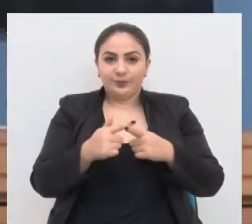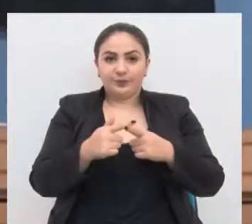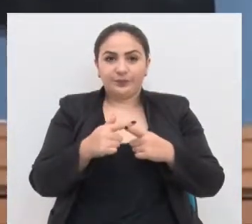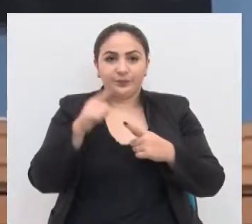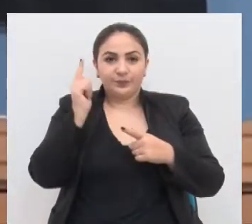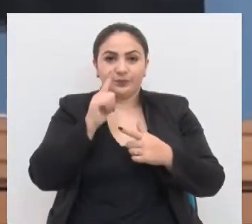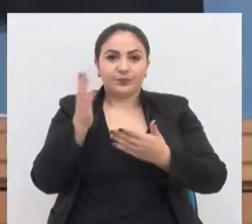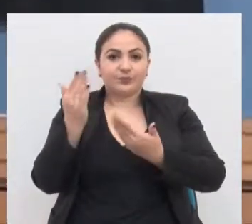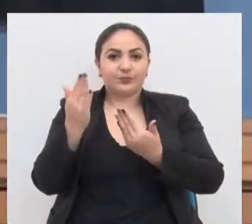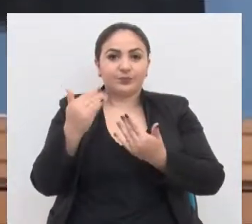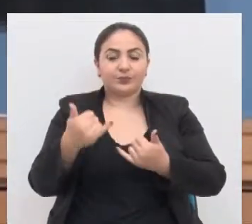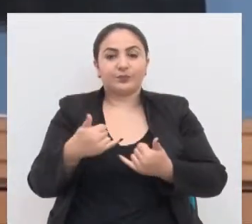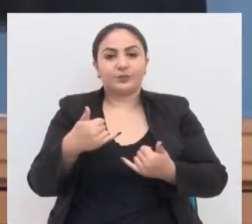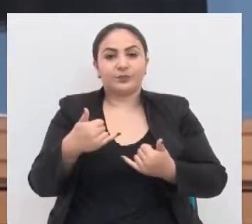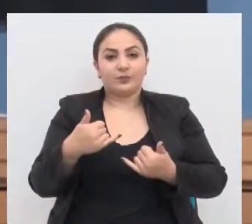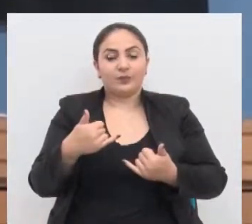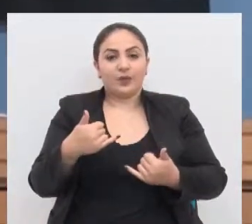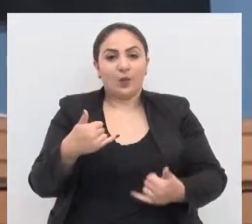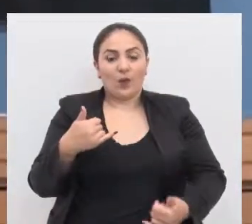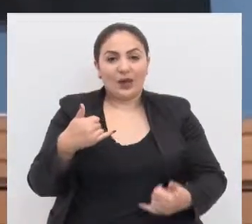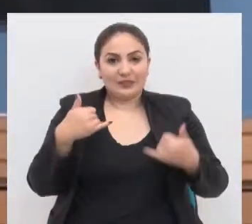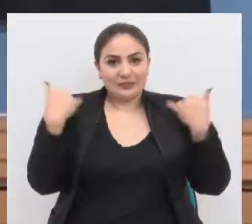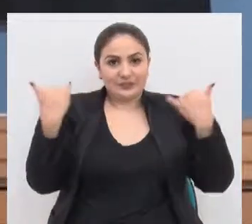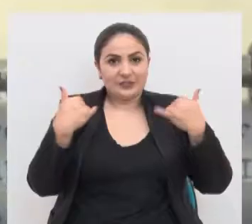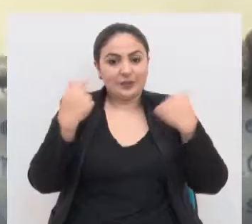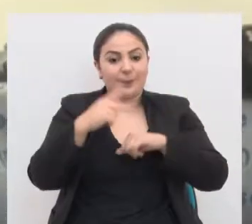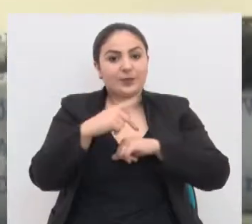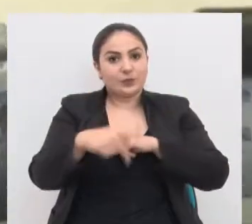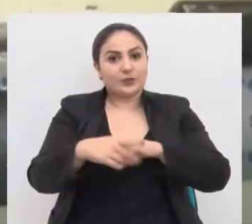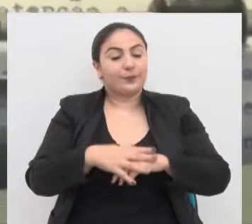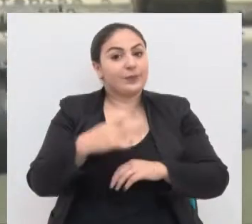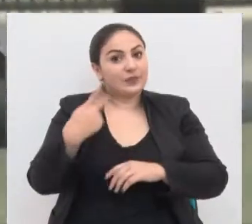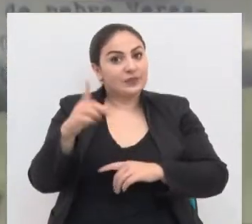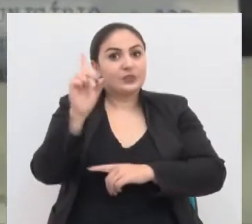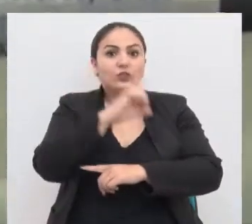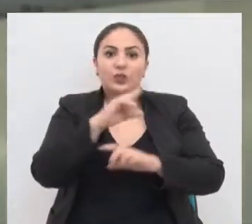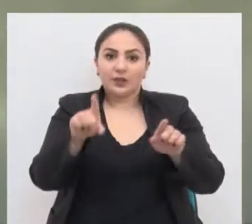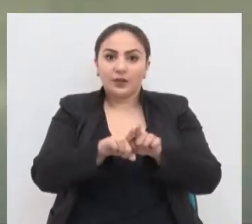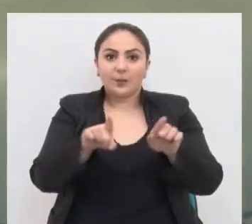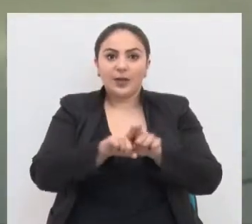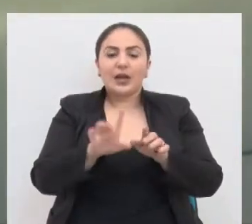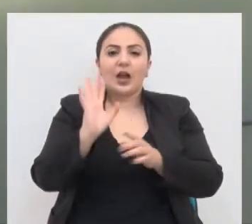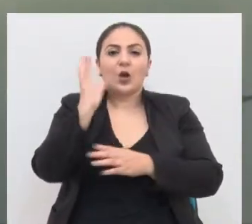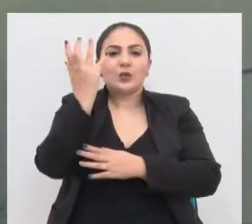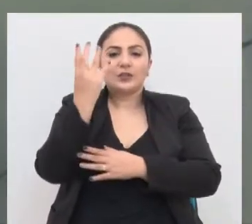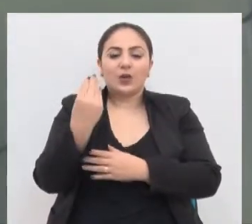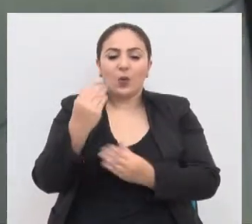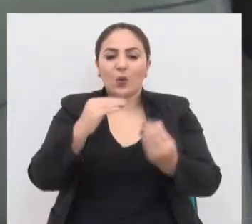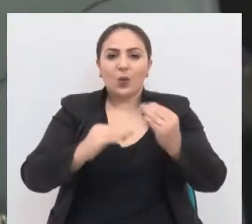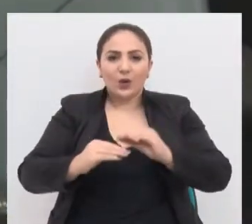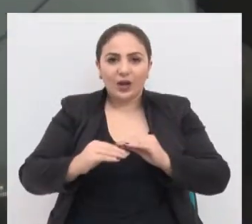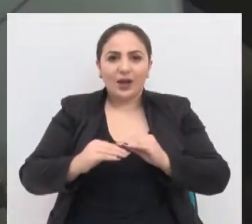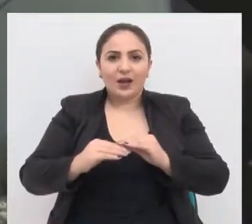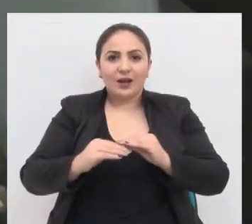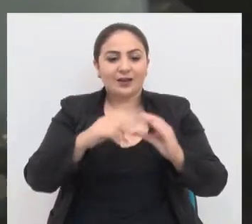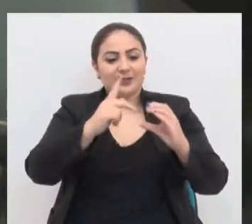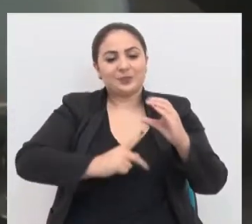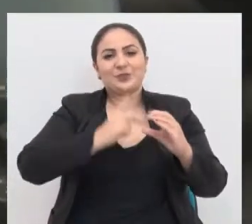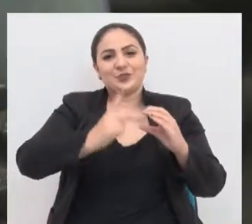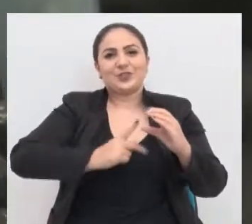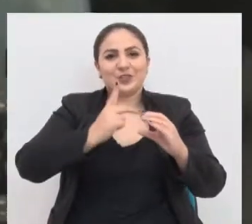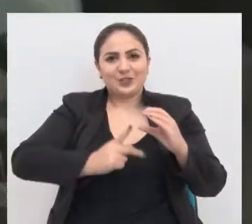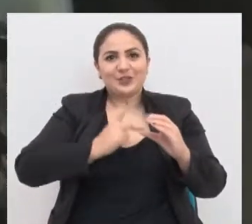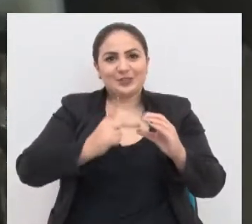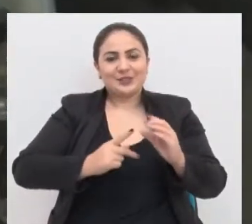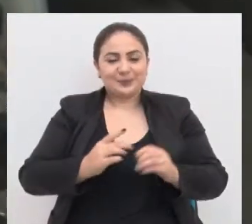justamente para homenagear o aniversário de Passo Fundo. Foi nesta data também que aconteceu a instalação do